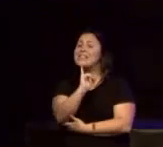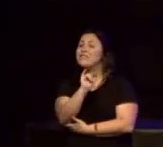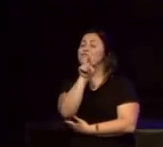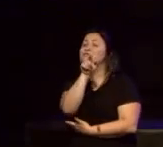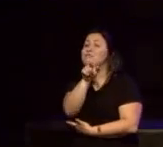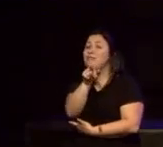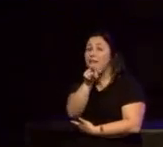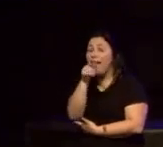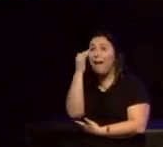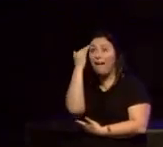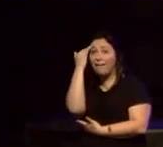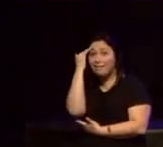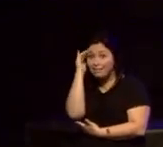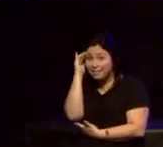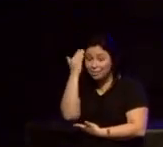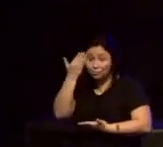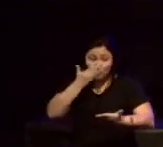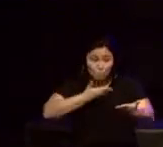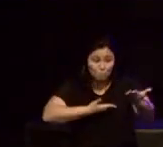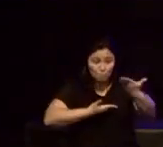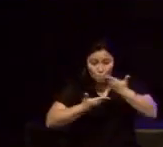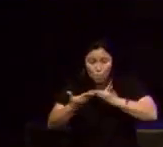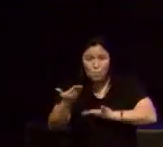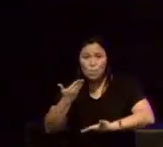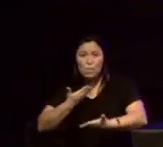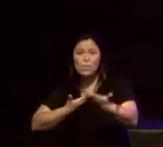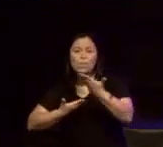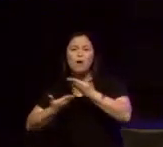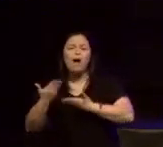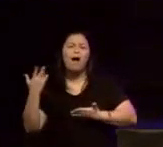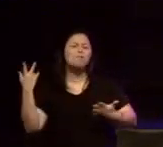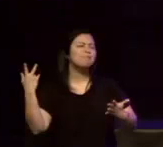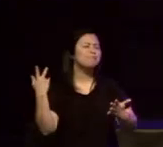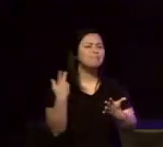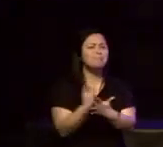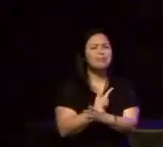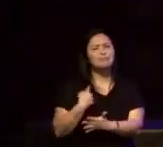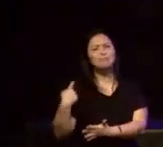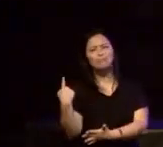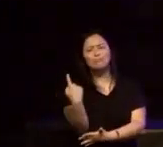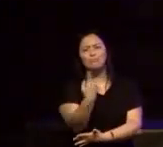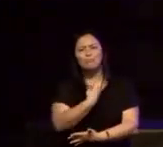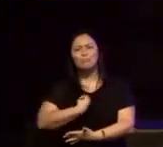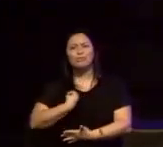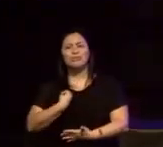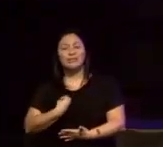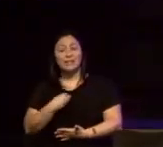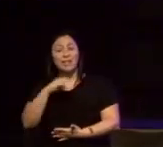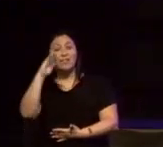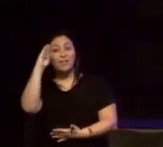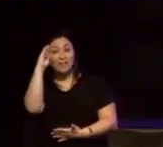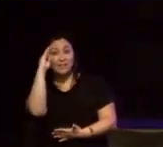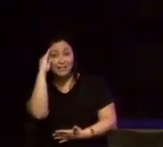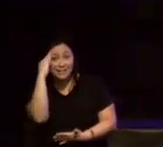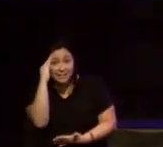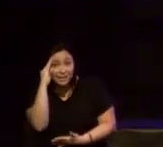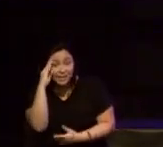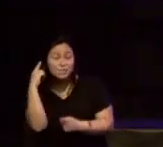relacionamento, como ele acontece na nossa vida, como ele edifica a gente, você vai entender por que, que nós nos